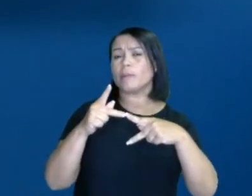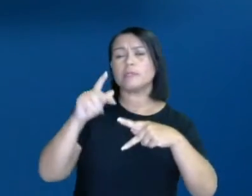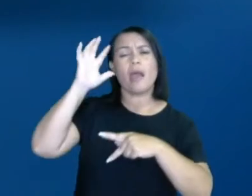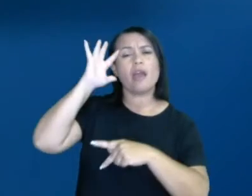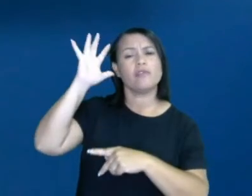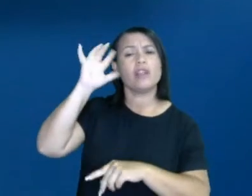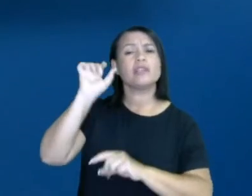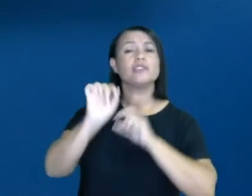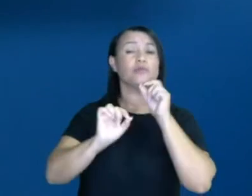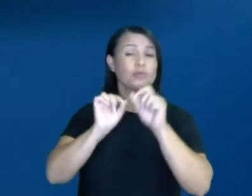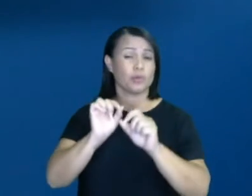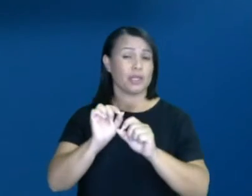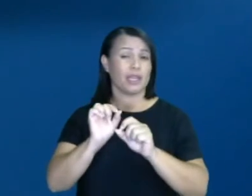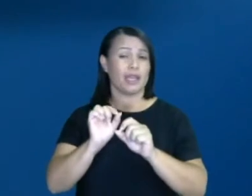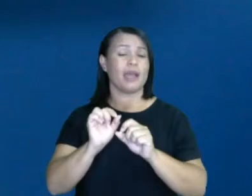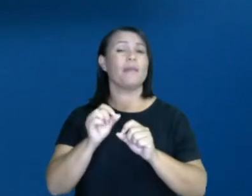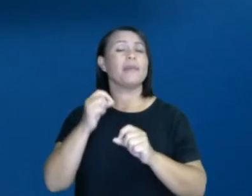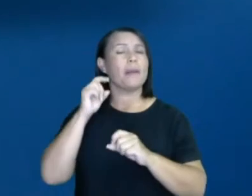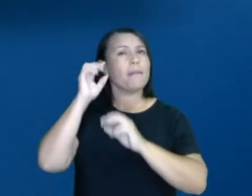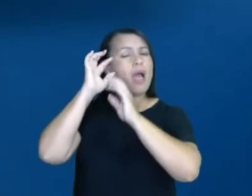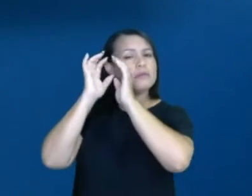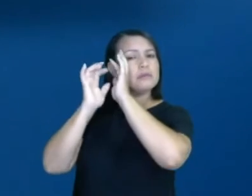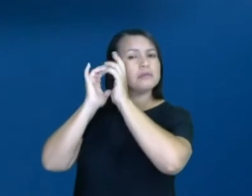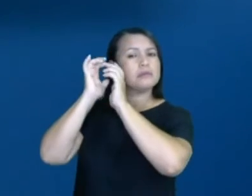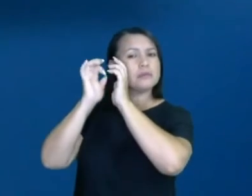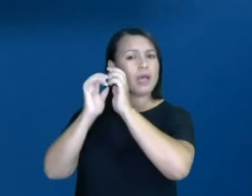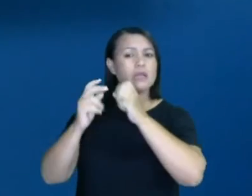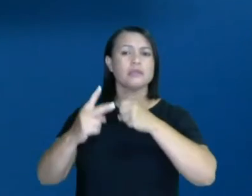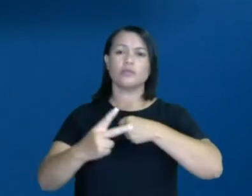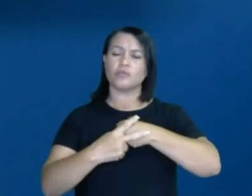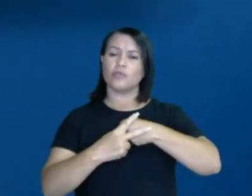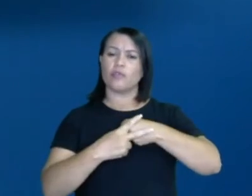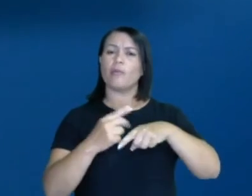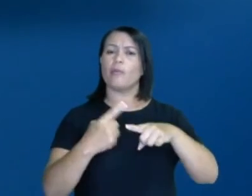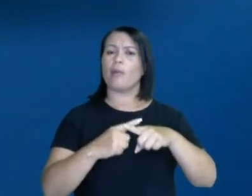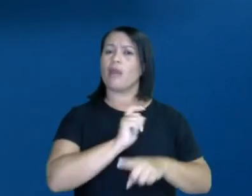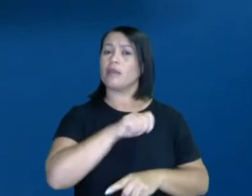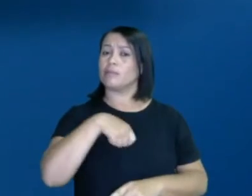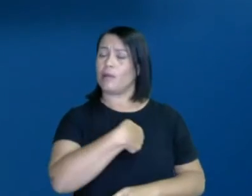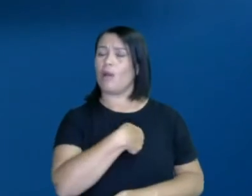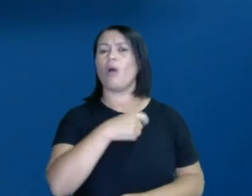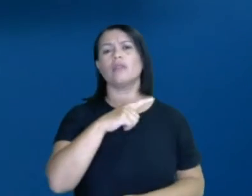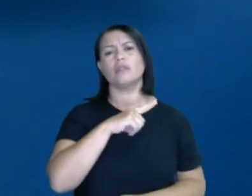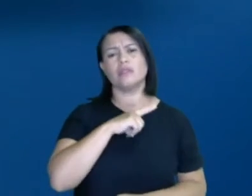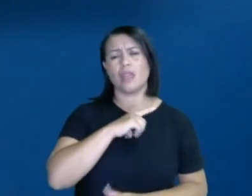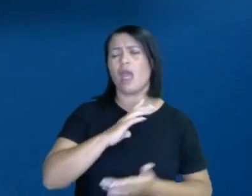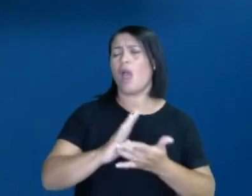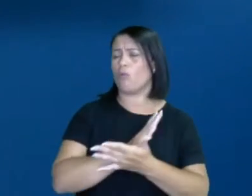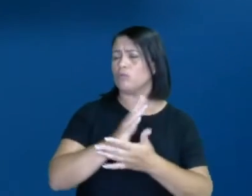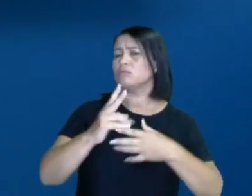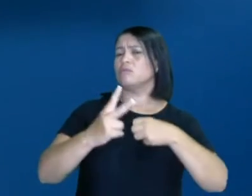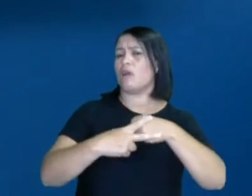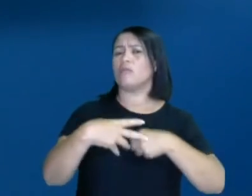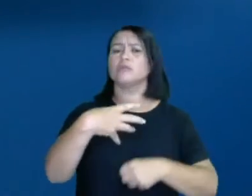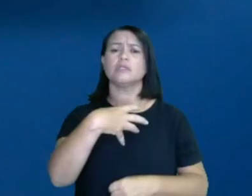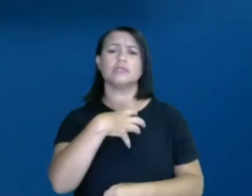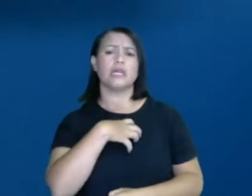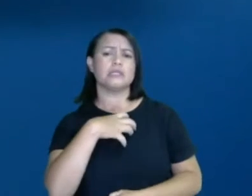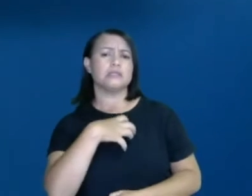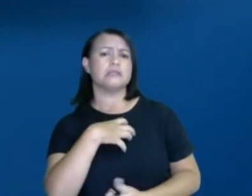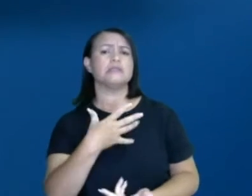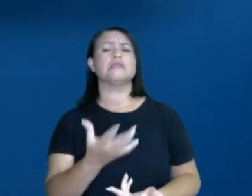considerados verbos reflexivos, porque em espanhol a gente tem né, esses verbos,